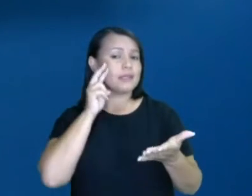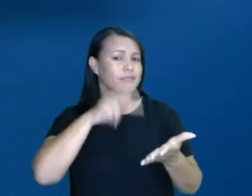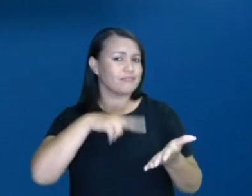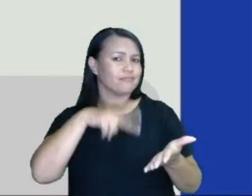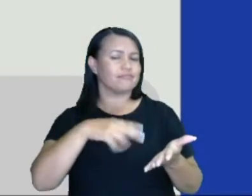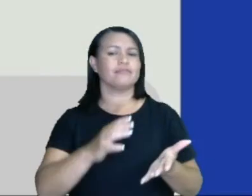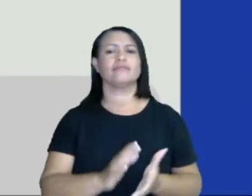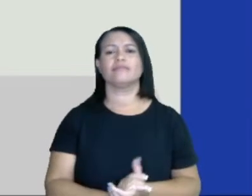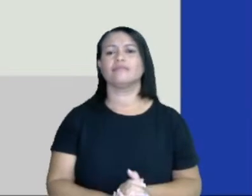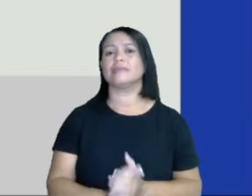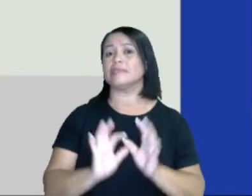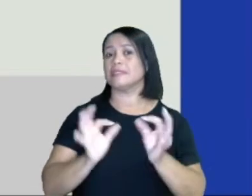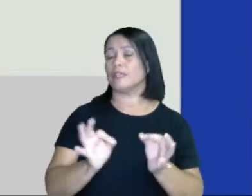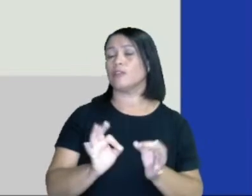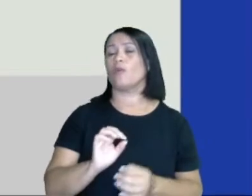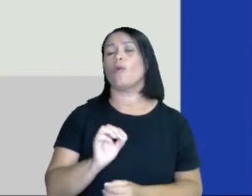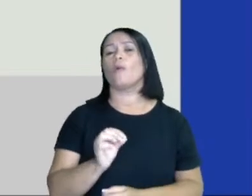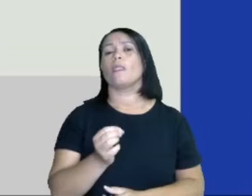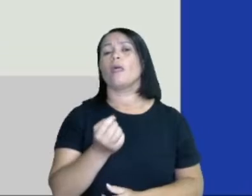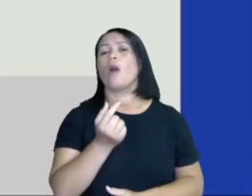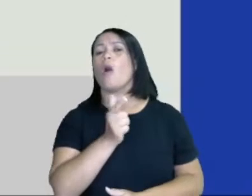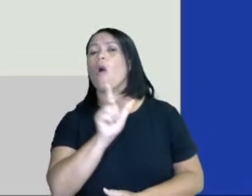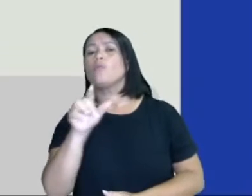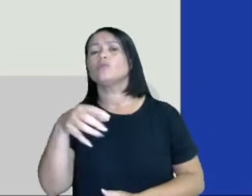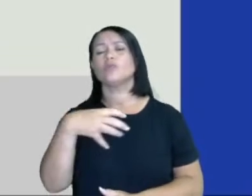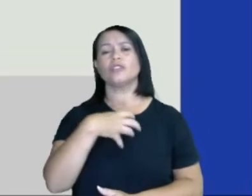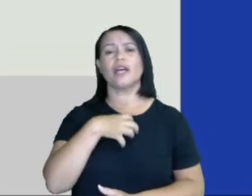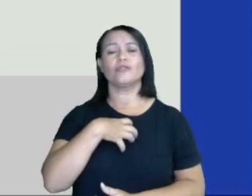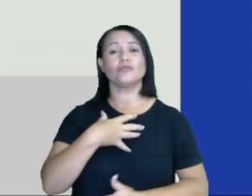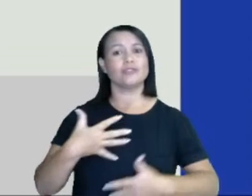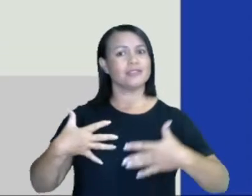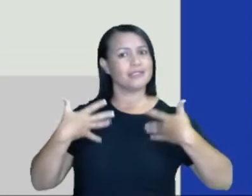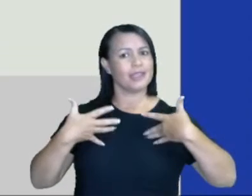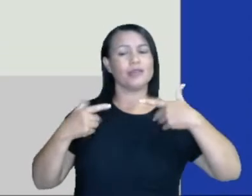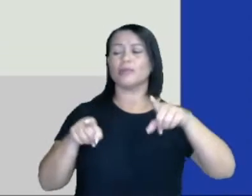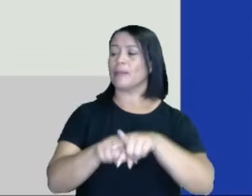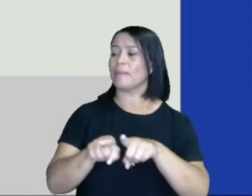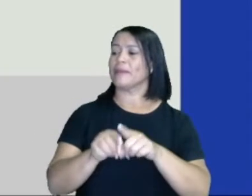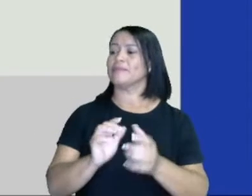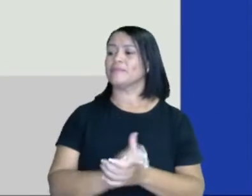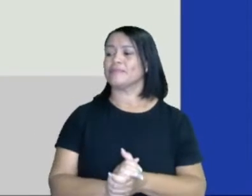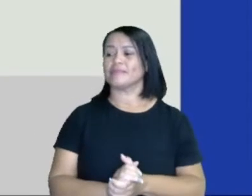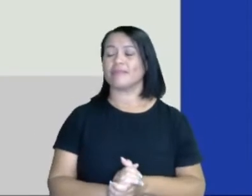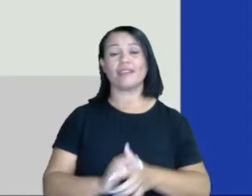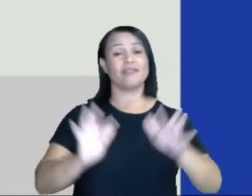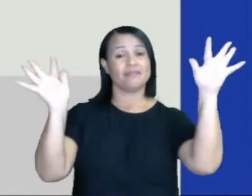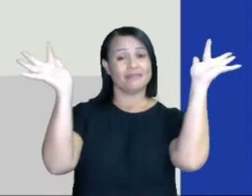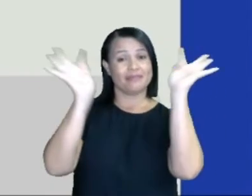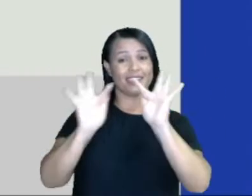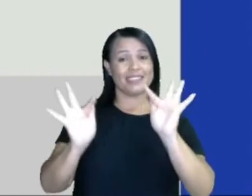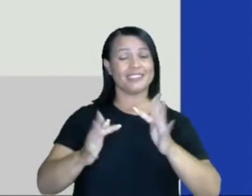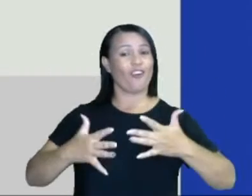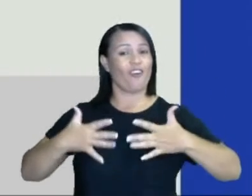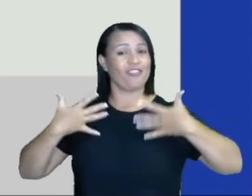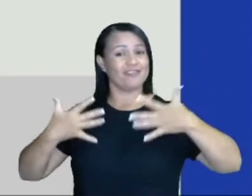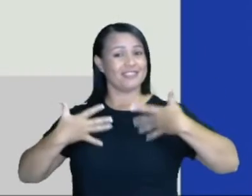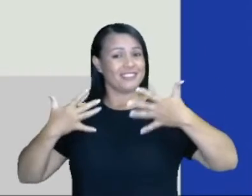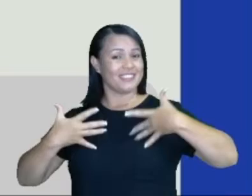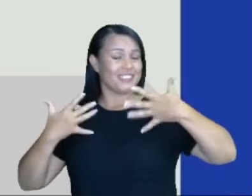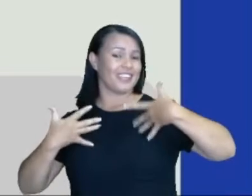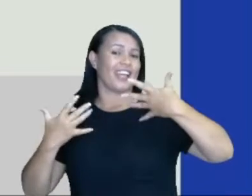revisando. Certo? Outros estados de ânimo que a gente pode usar. Feliz,